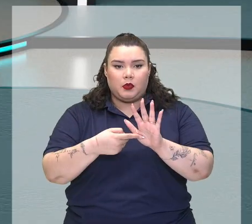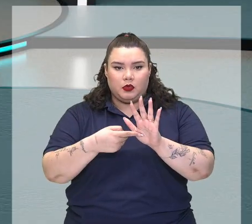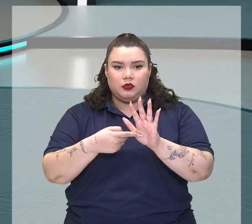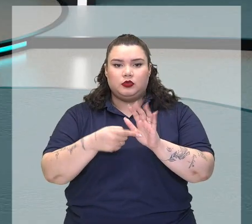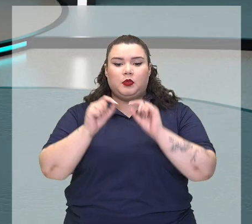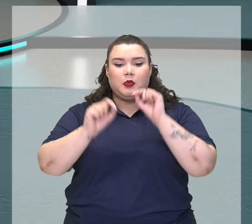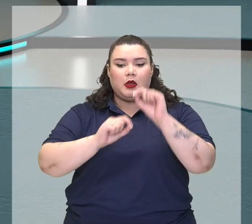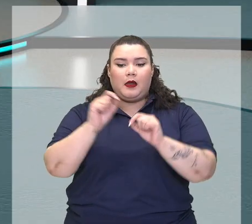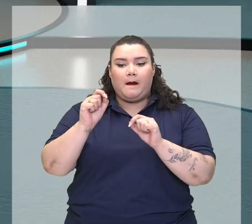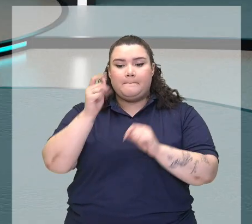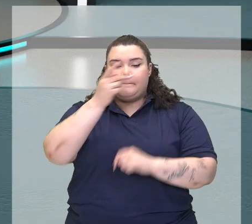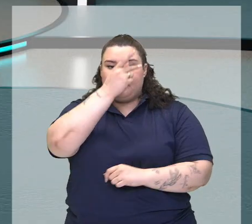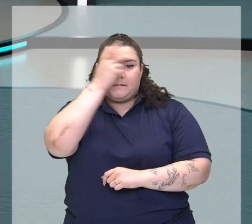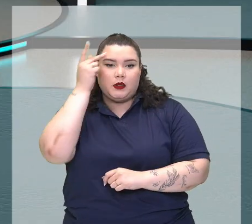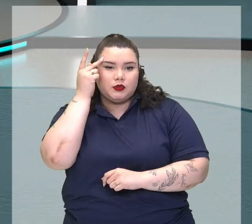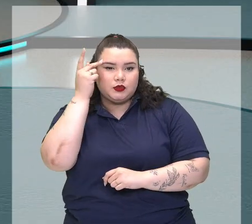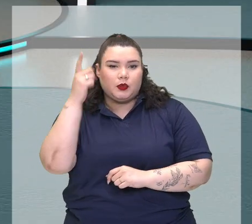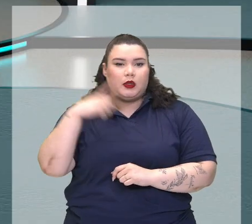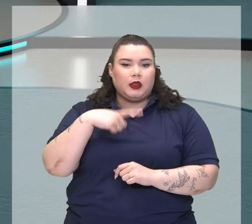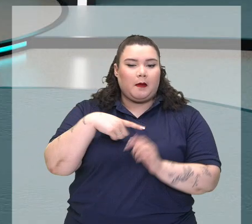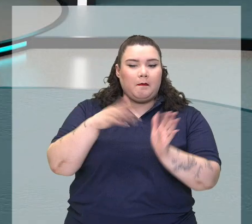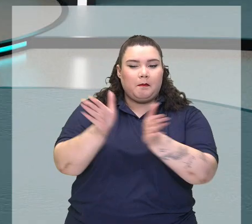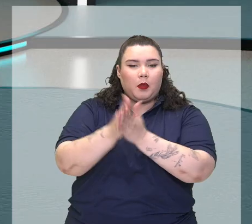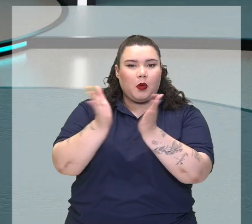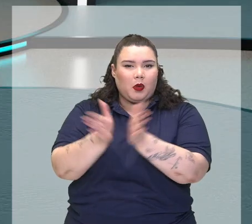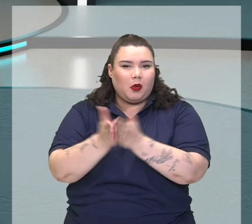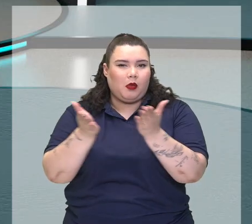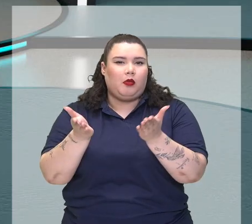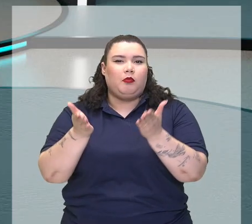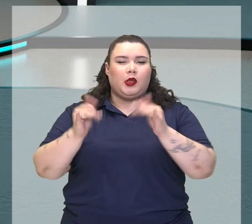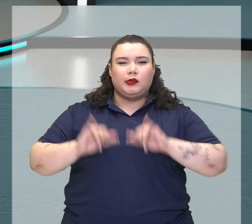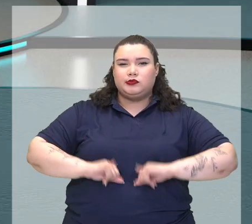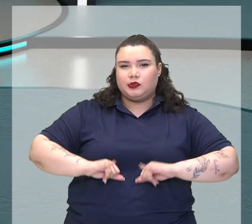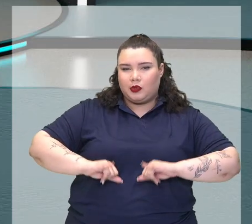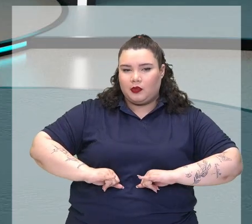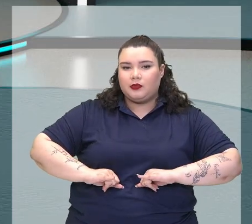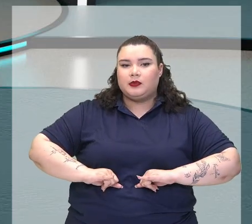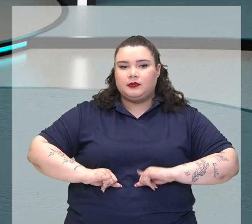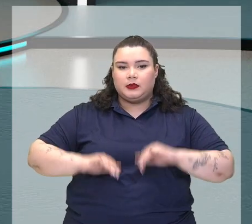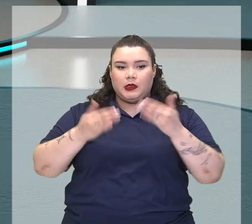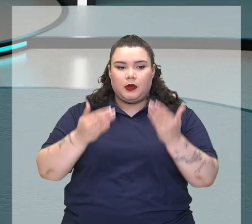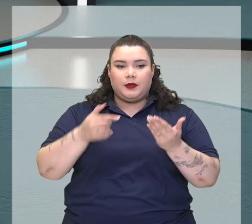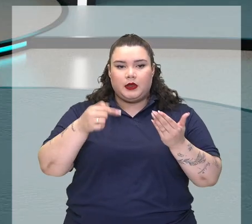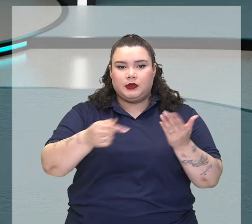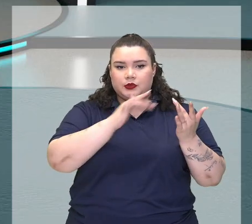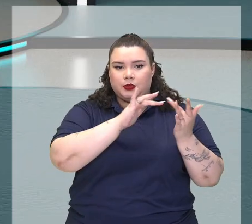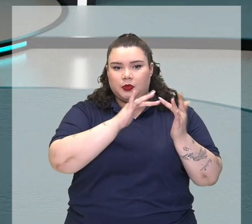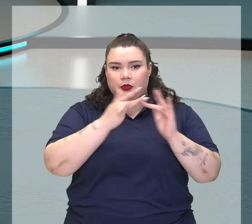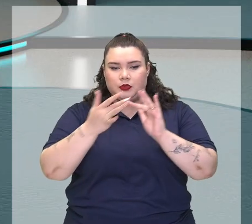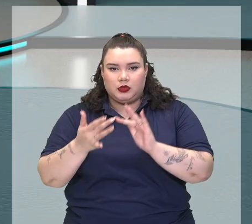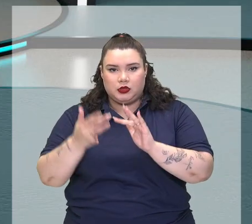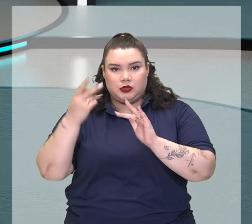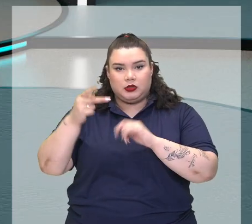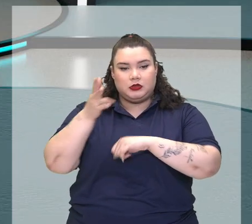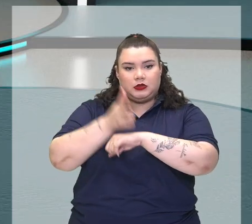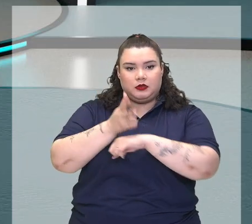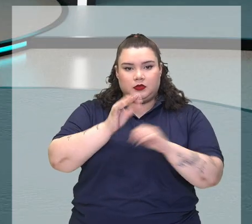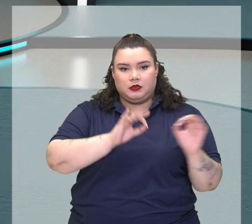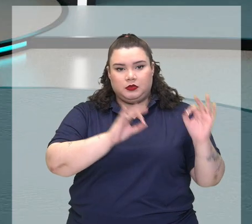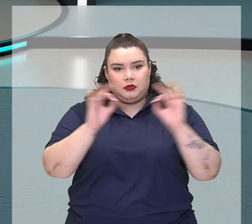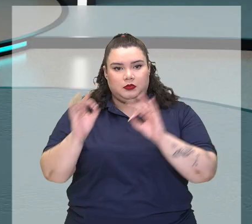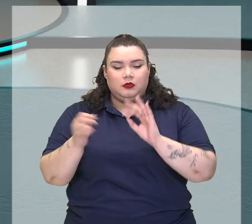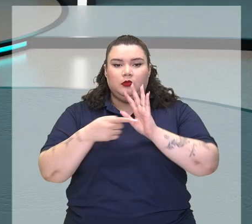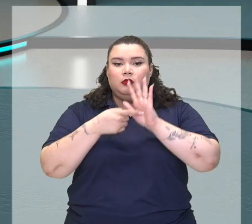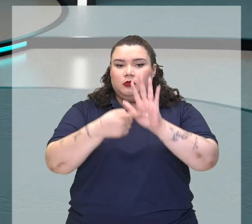que estão à margem da sociedade. Então, se esse contexto todo do documentário traz para